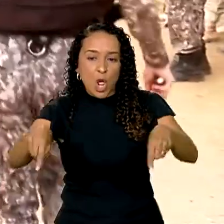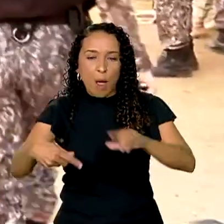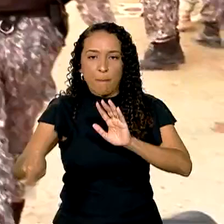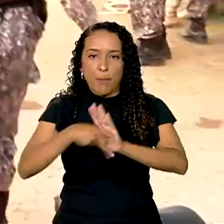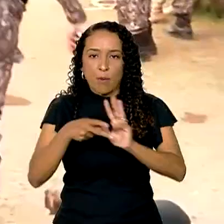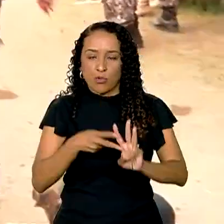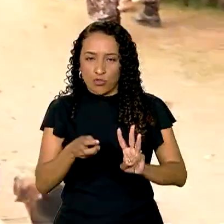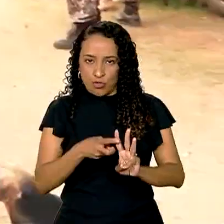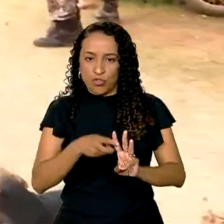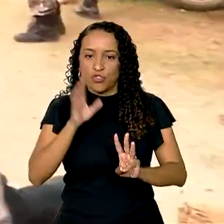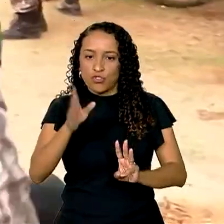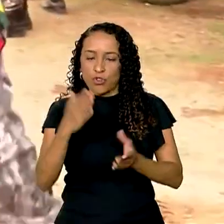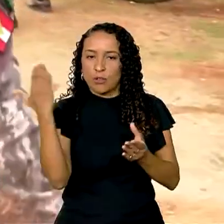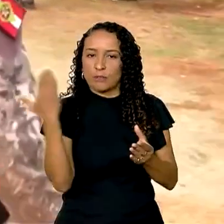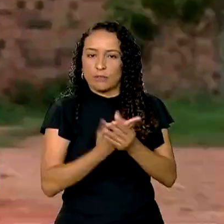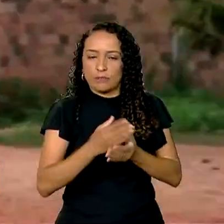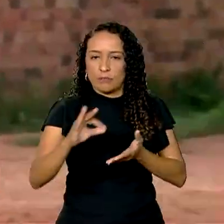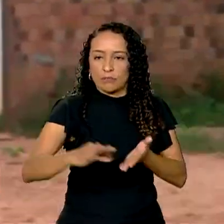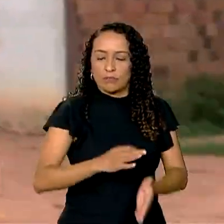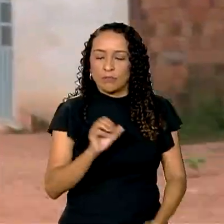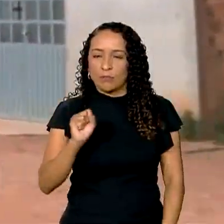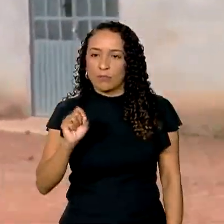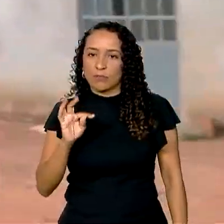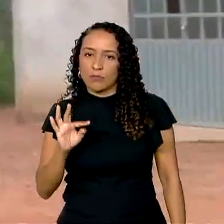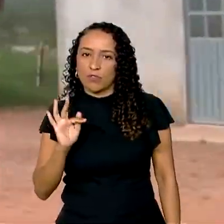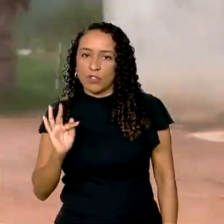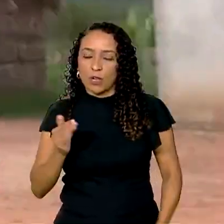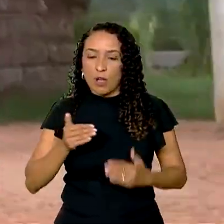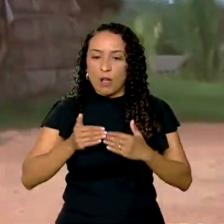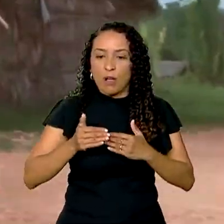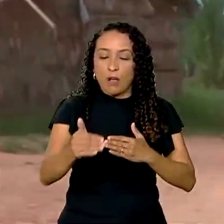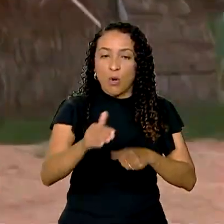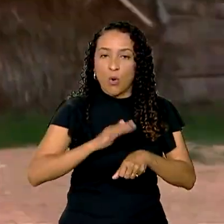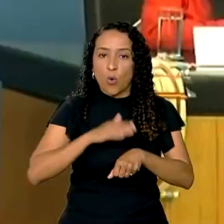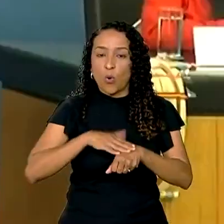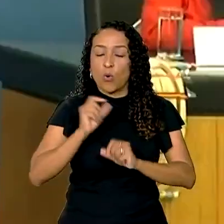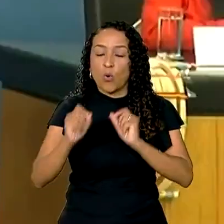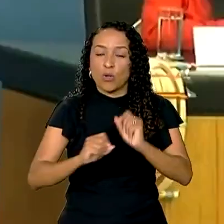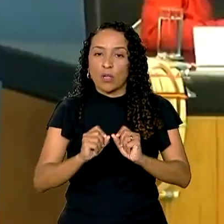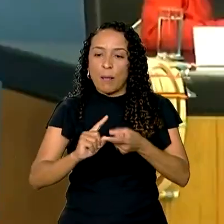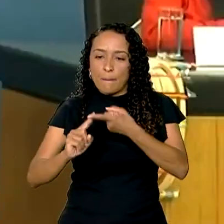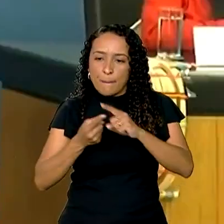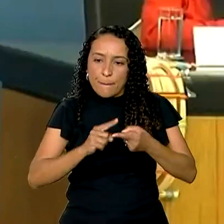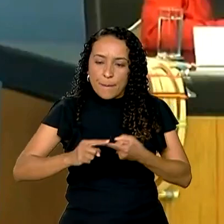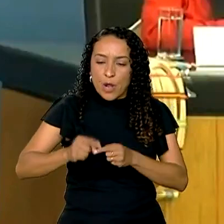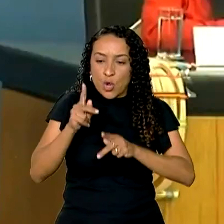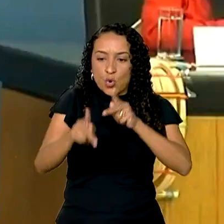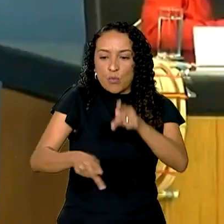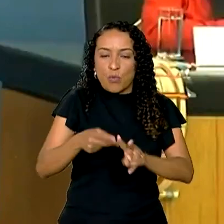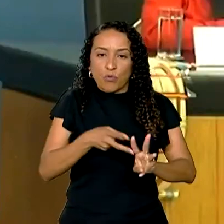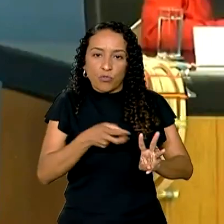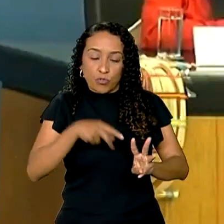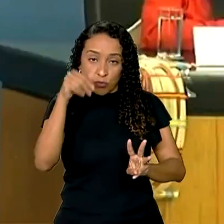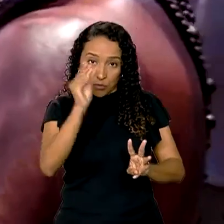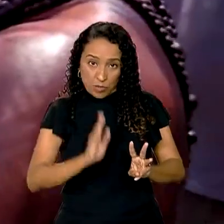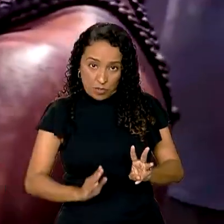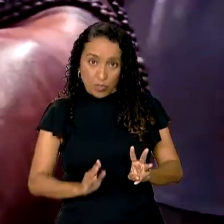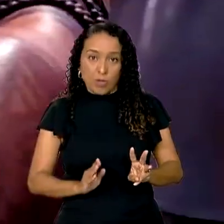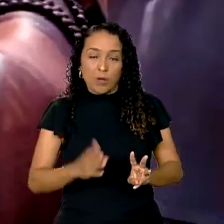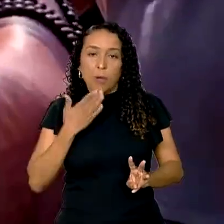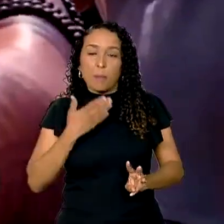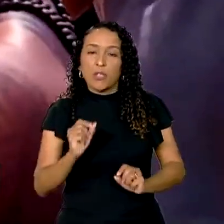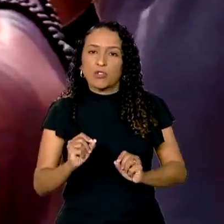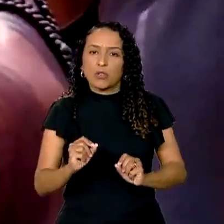o que foi homologado pelo Supremo Tribunal Federal a partir de uma ação em que a Articulação dos Povos Indígenas do Brasil